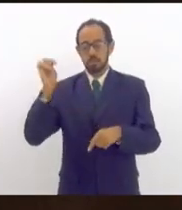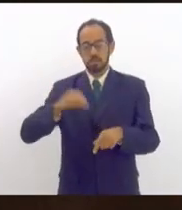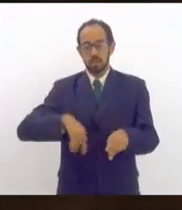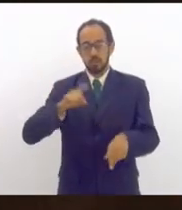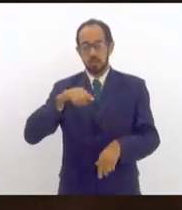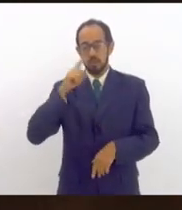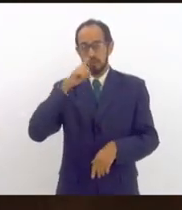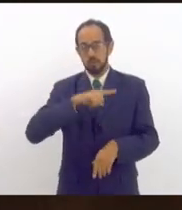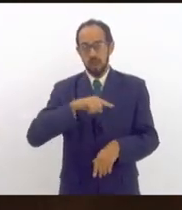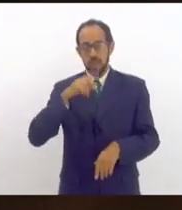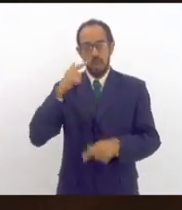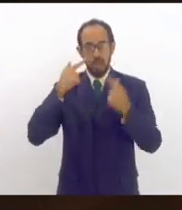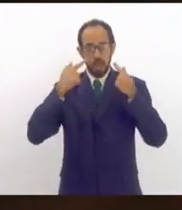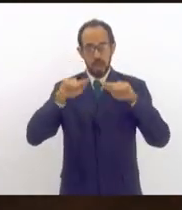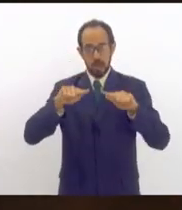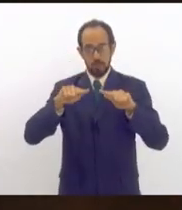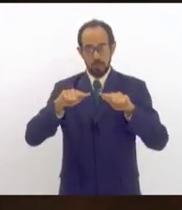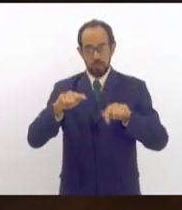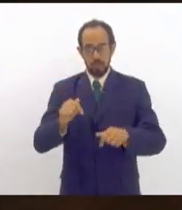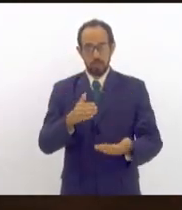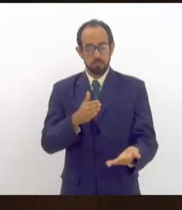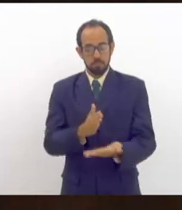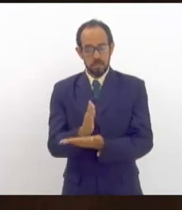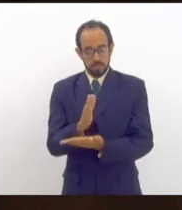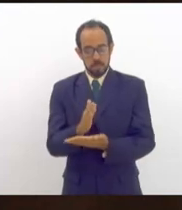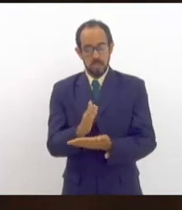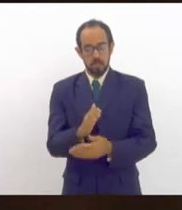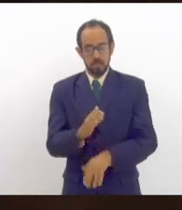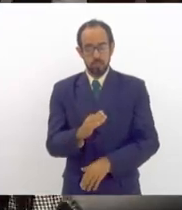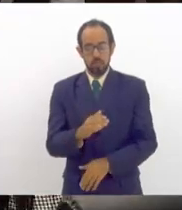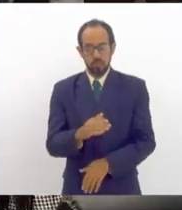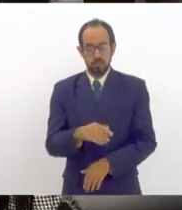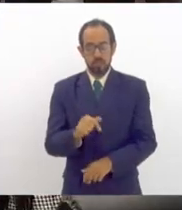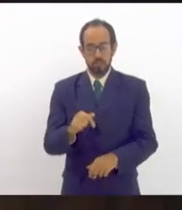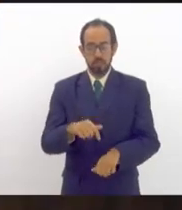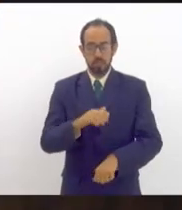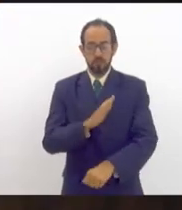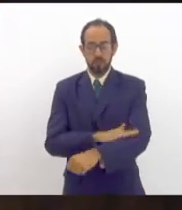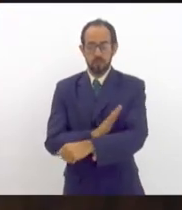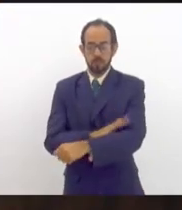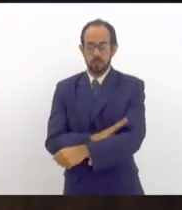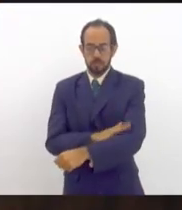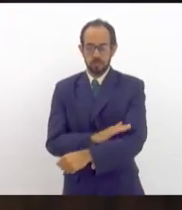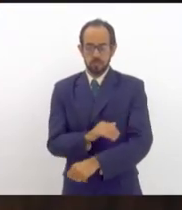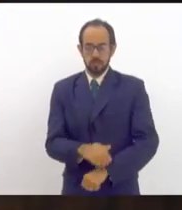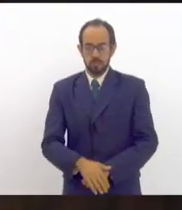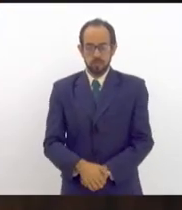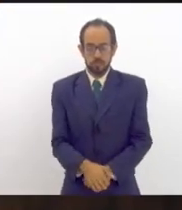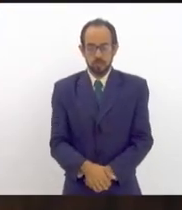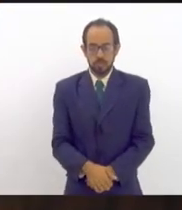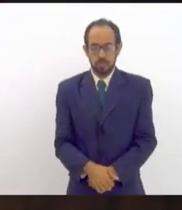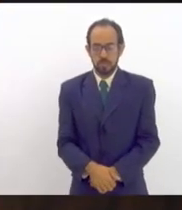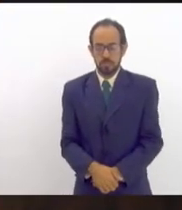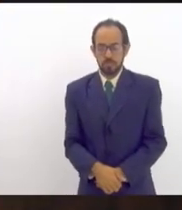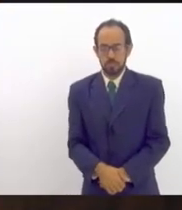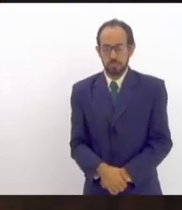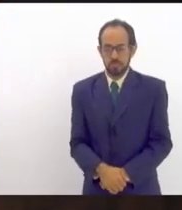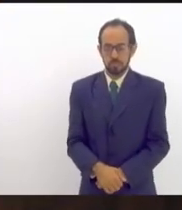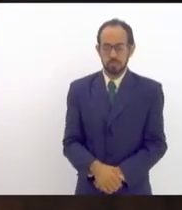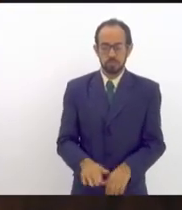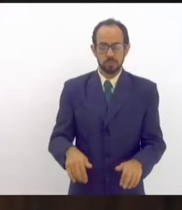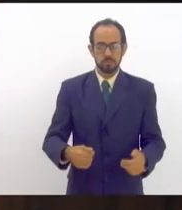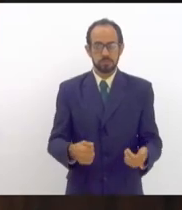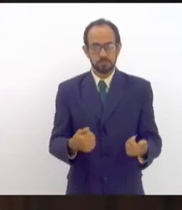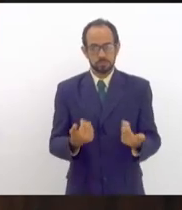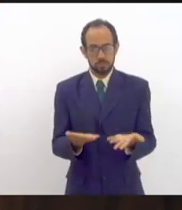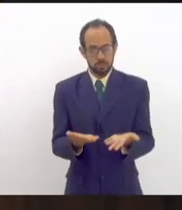erro grave ter passado com esse vício de constitucionalidade e vai para vai autógrafo a equipe né do